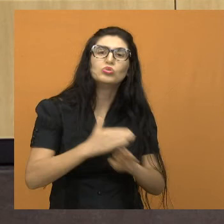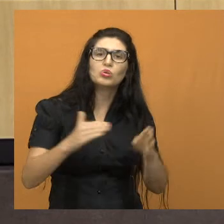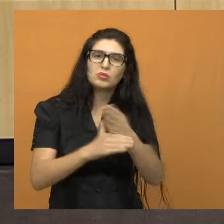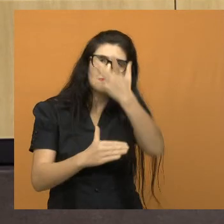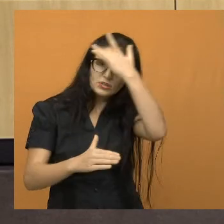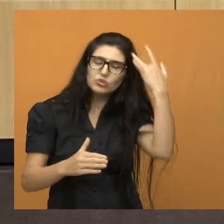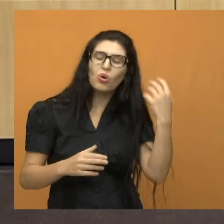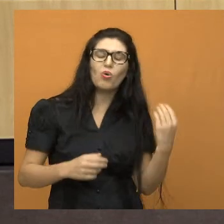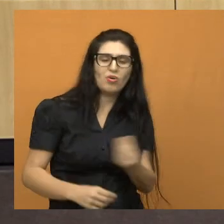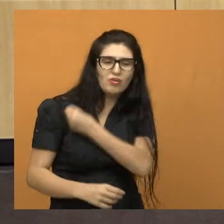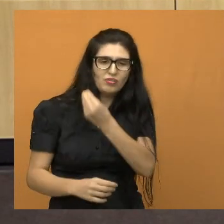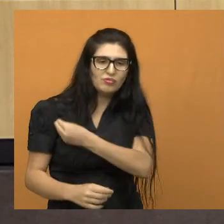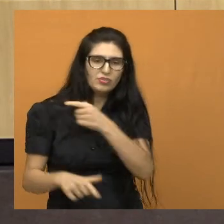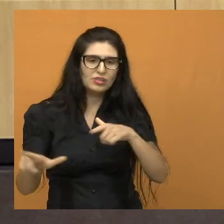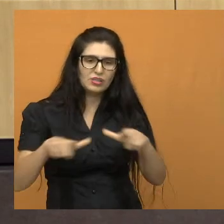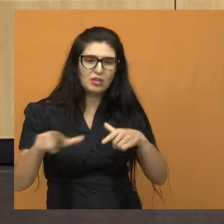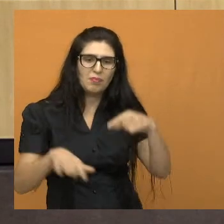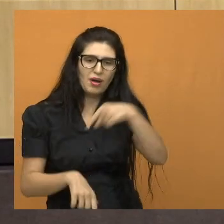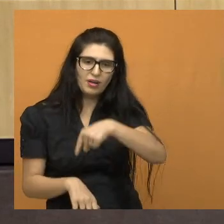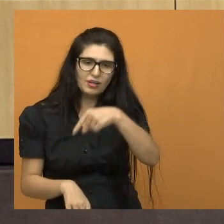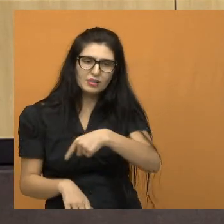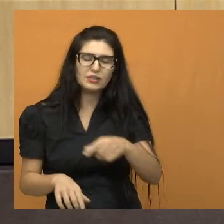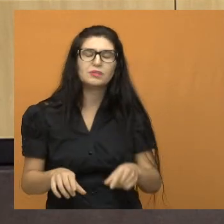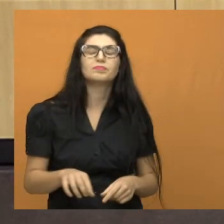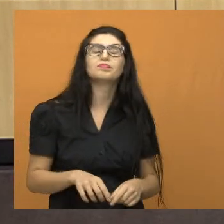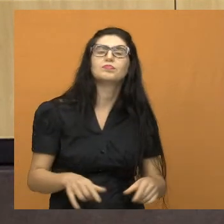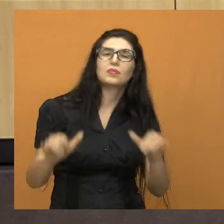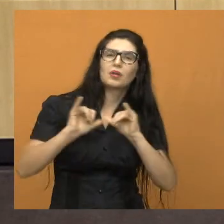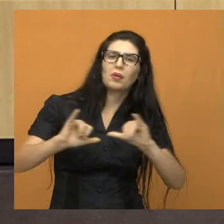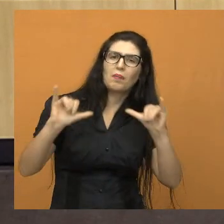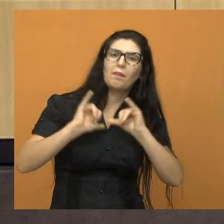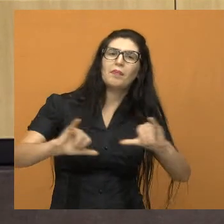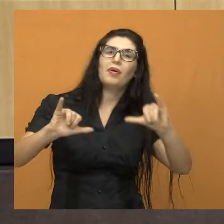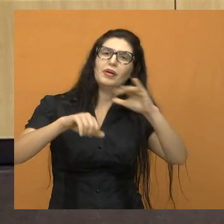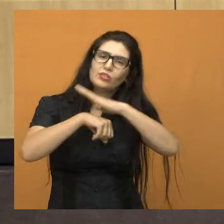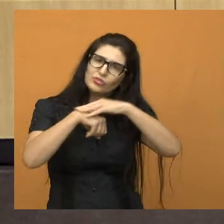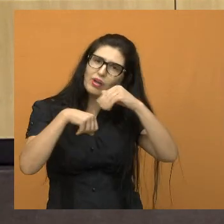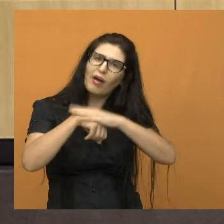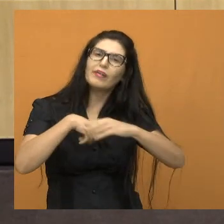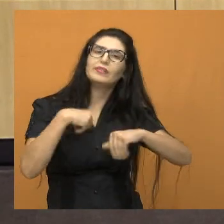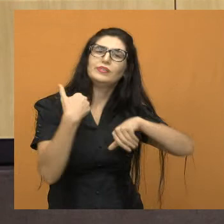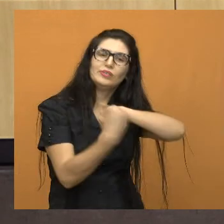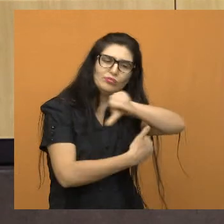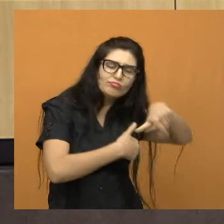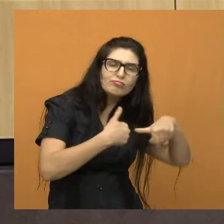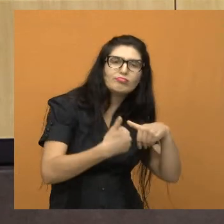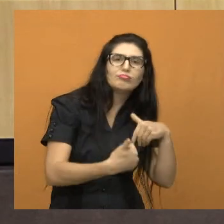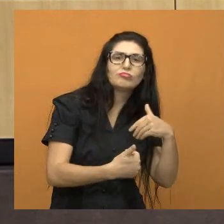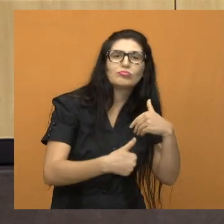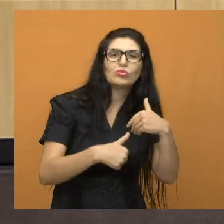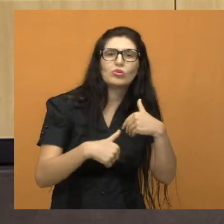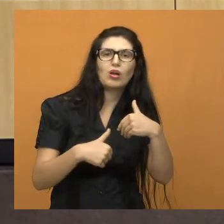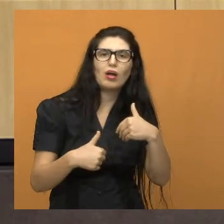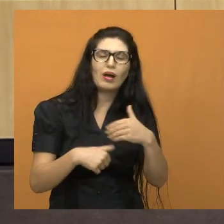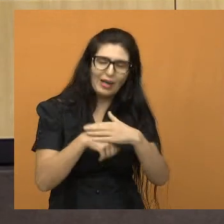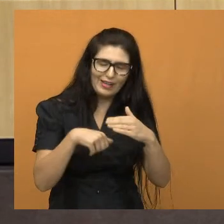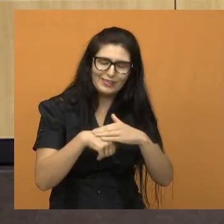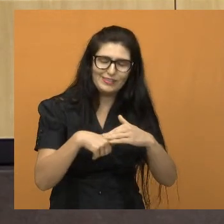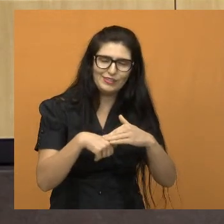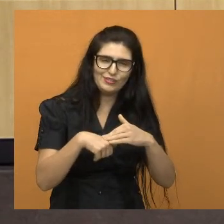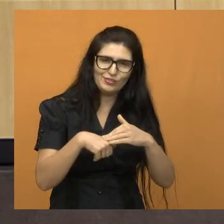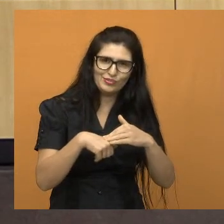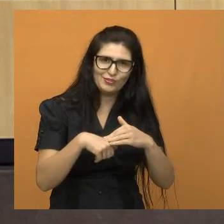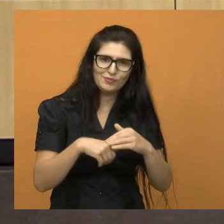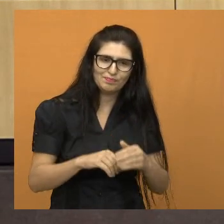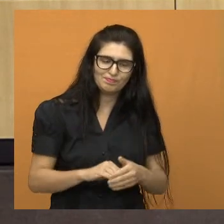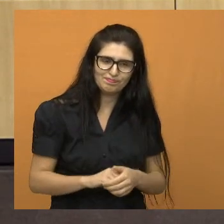executivo, o Luíde, da campanha de fraternidade, e aqui eu vou também provocar,